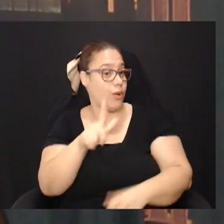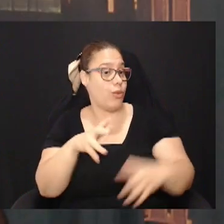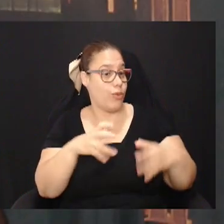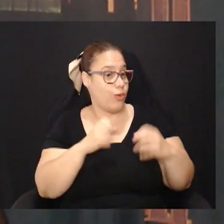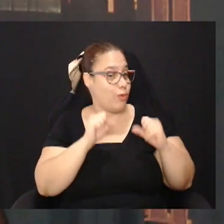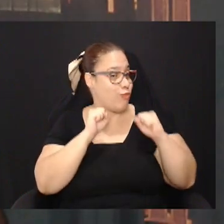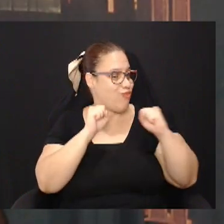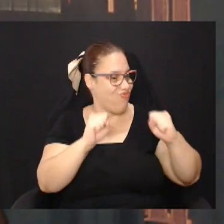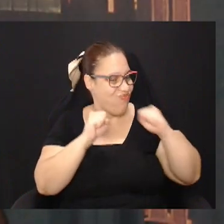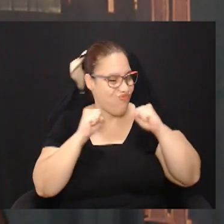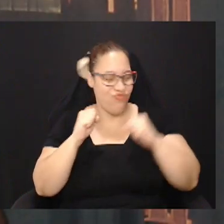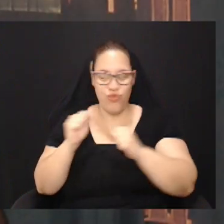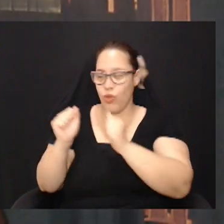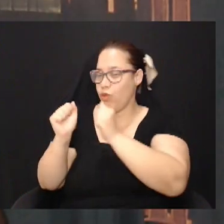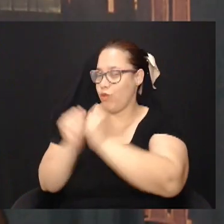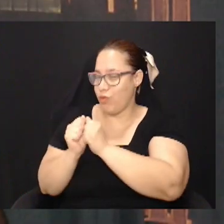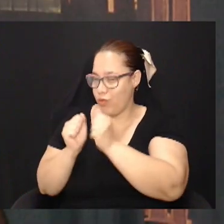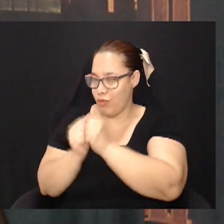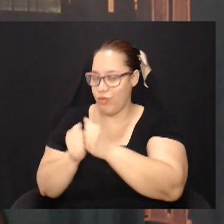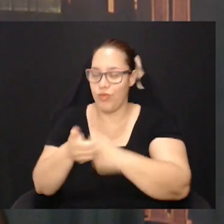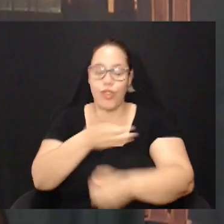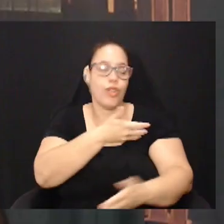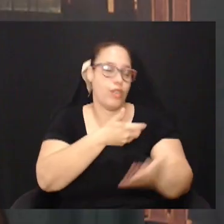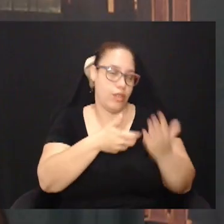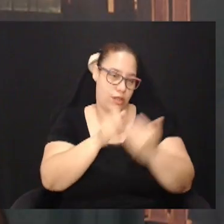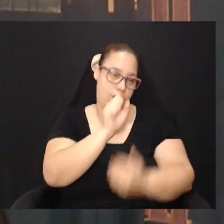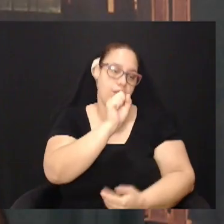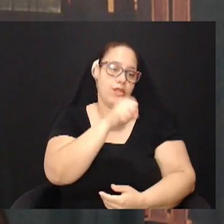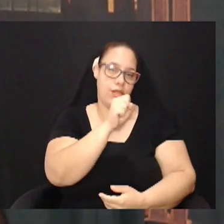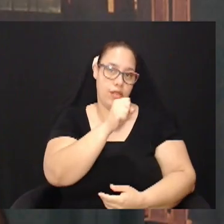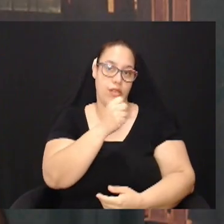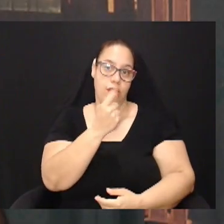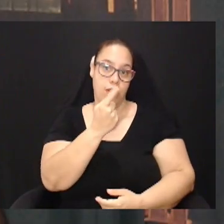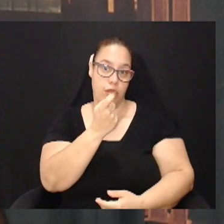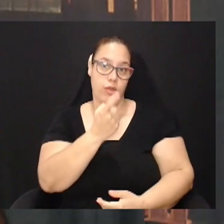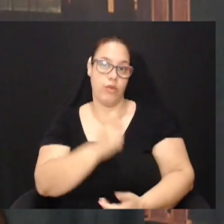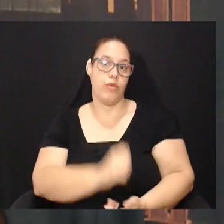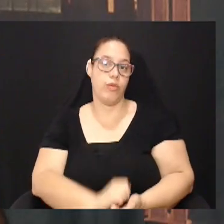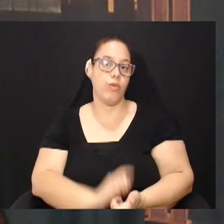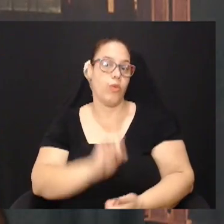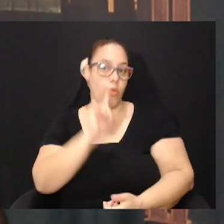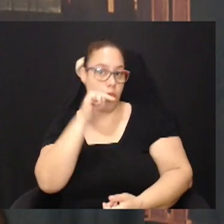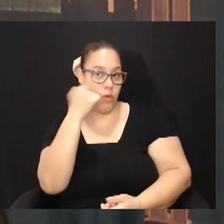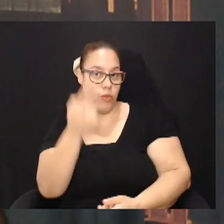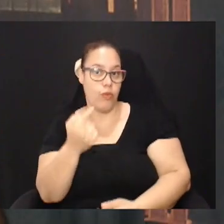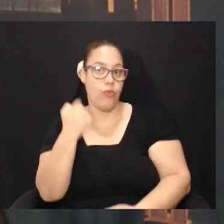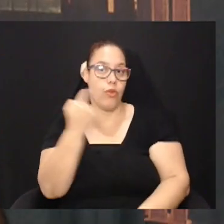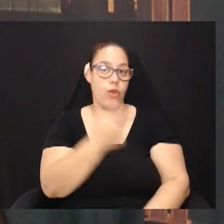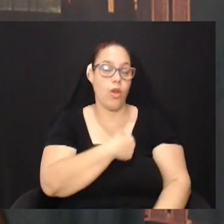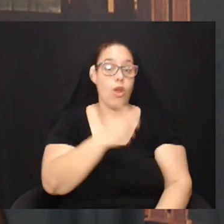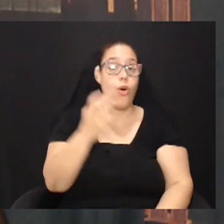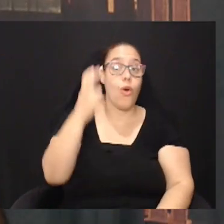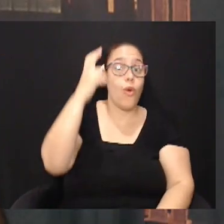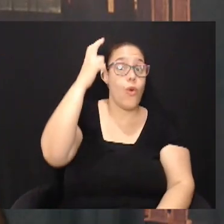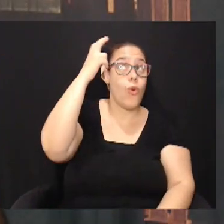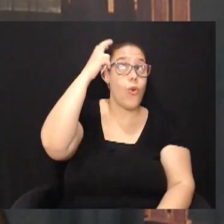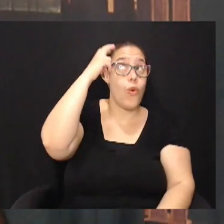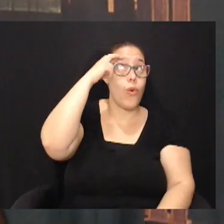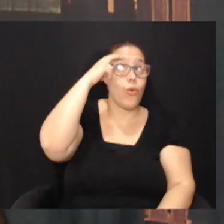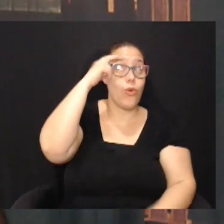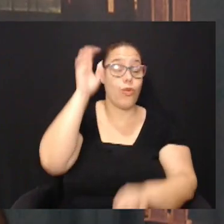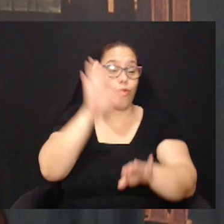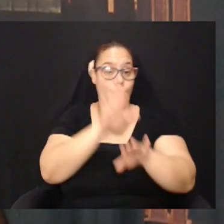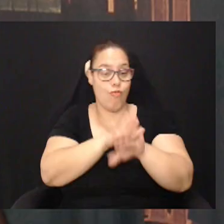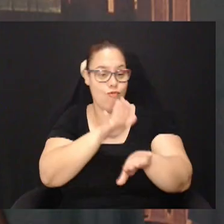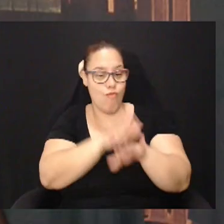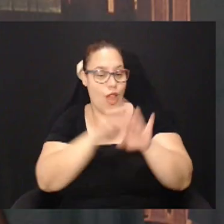tem parte daquilo ali. Sim. E uma coisa assim, para além de tudo isso, é a nossa cultura que está lá fora, que está sendo